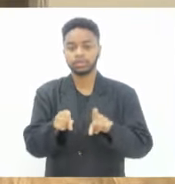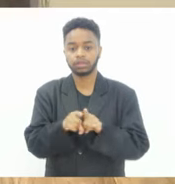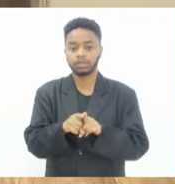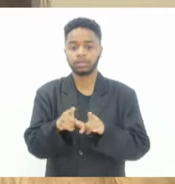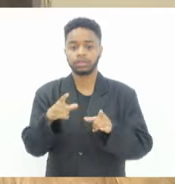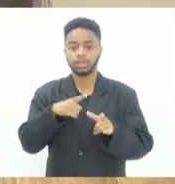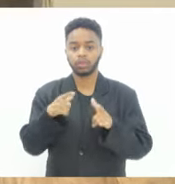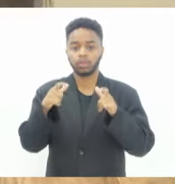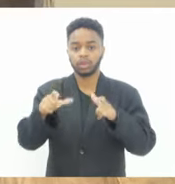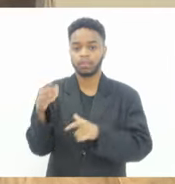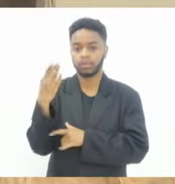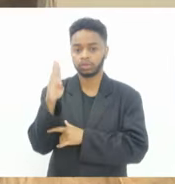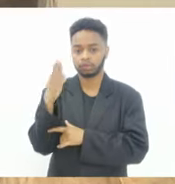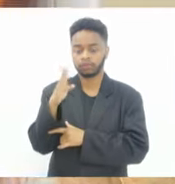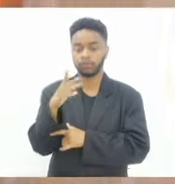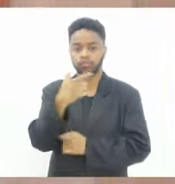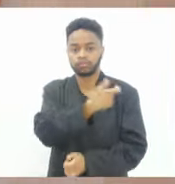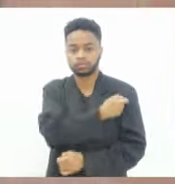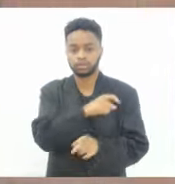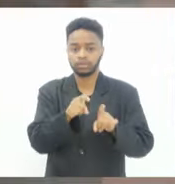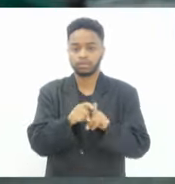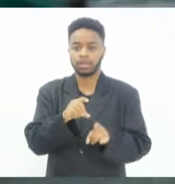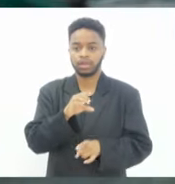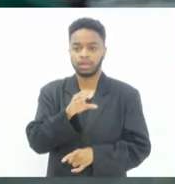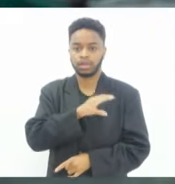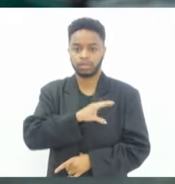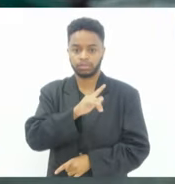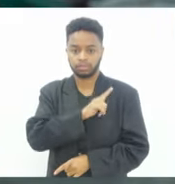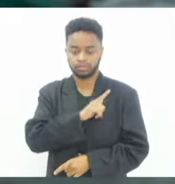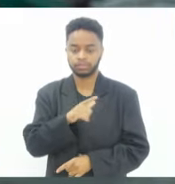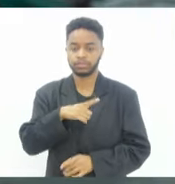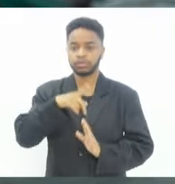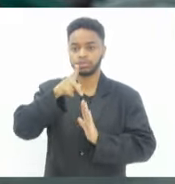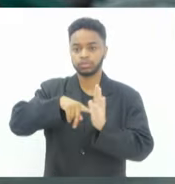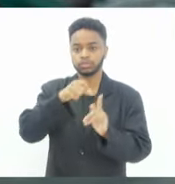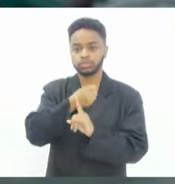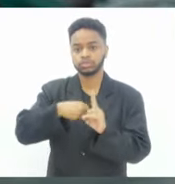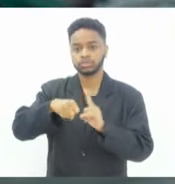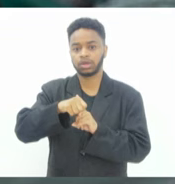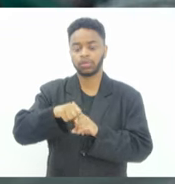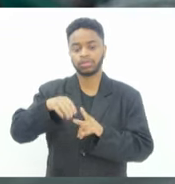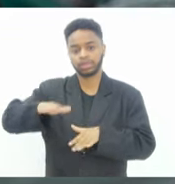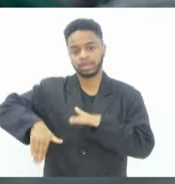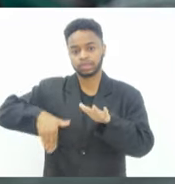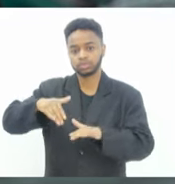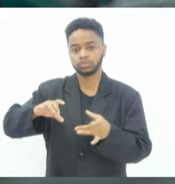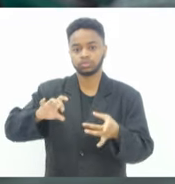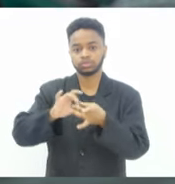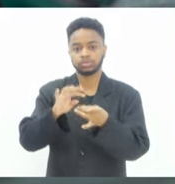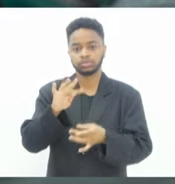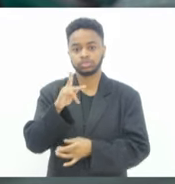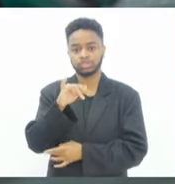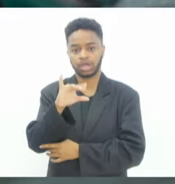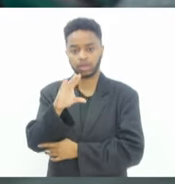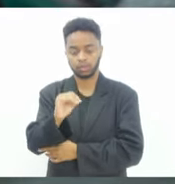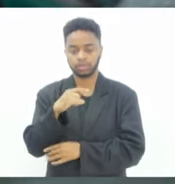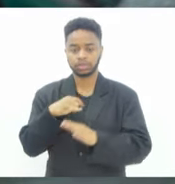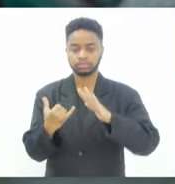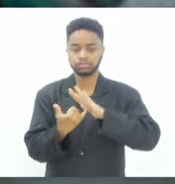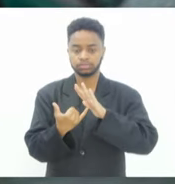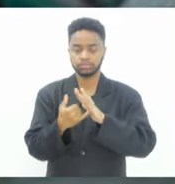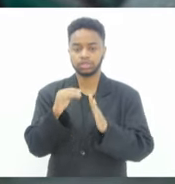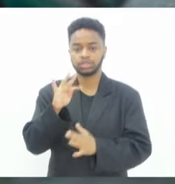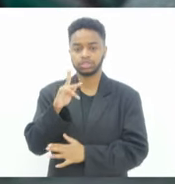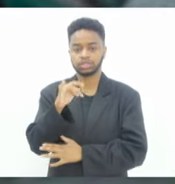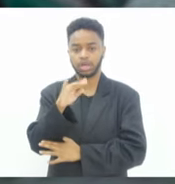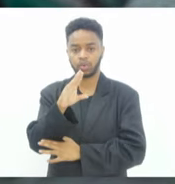de Botafogo e no de Campo Grande. O projeto social de natação Nadando com Tiago Pereira, realizado pelo Instituto Tiago Pereira